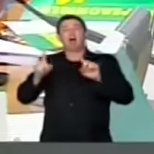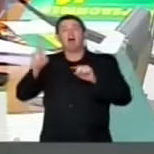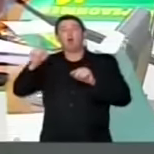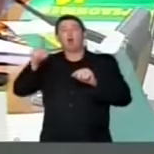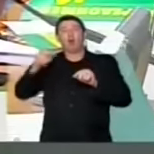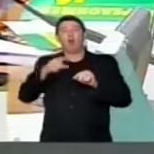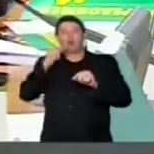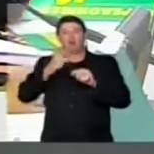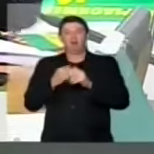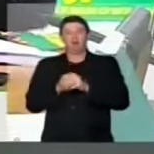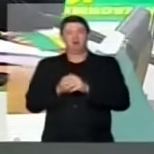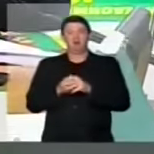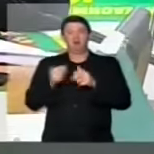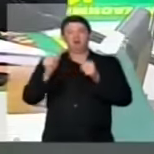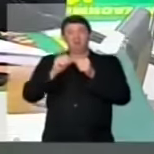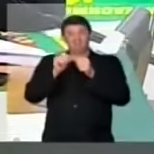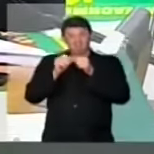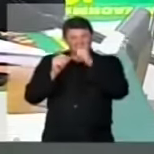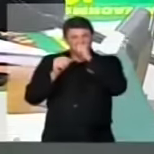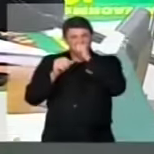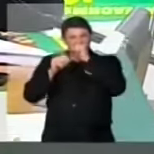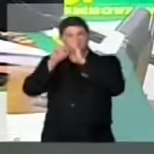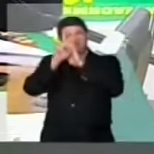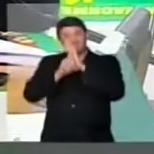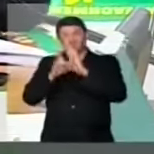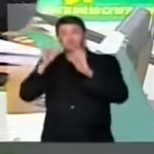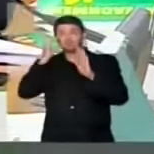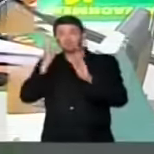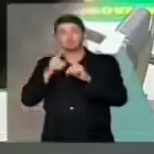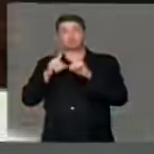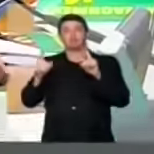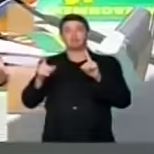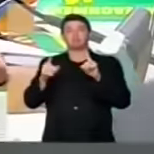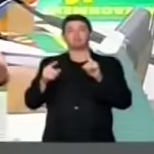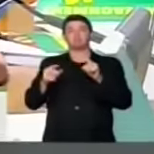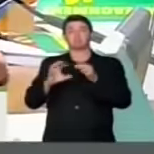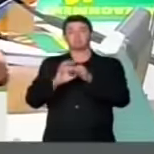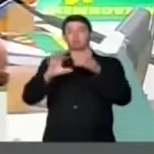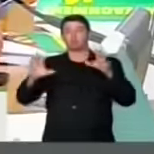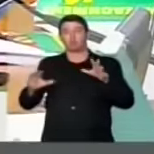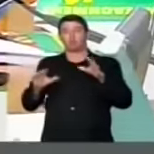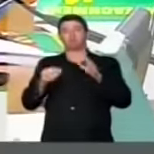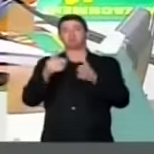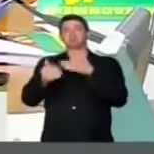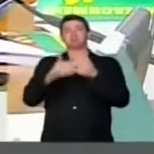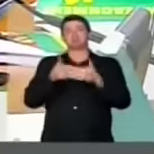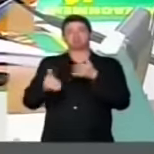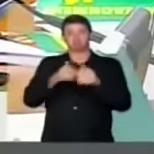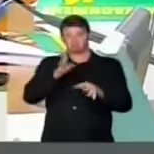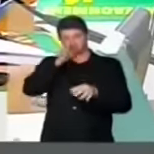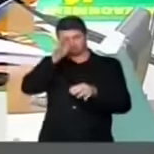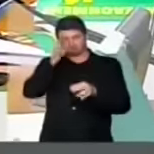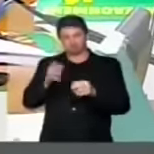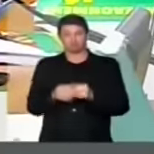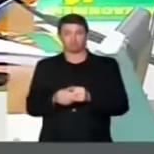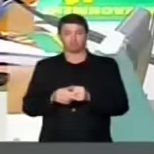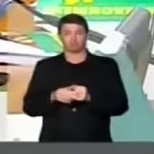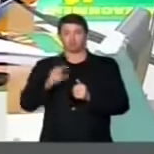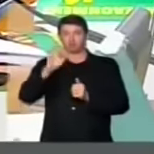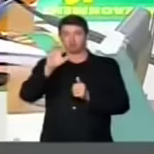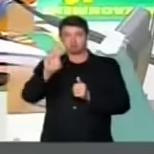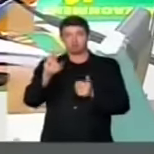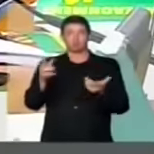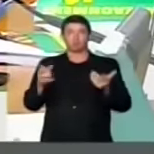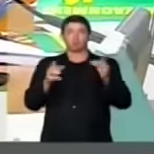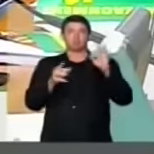algum eles disseram: façam esse decreto, presidente Dilma, sem as respectivas autorizações do Congresso Nacional. É evidente que o TCU